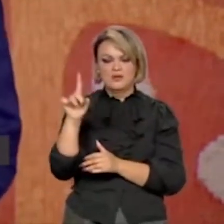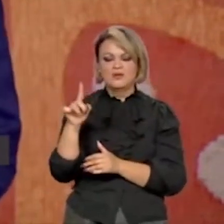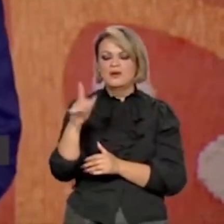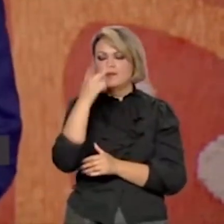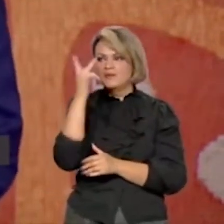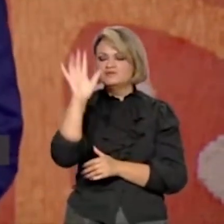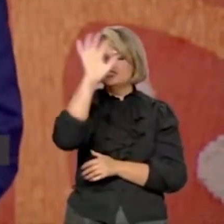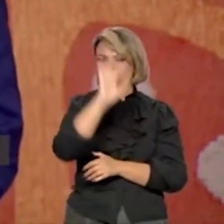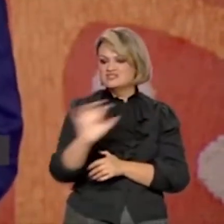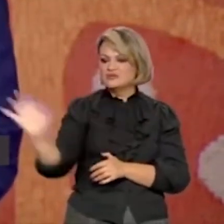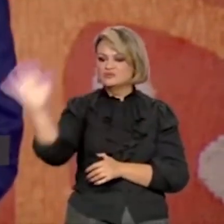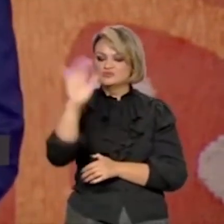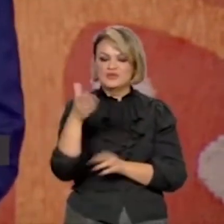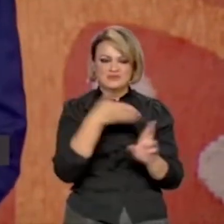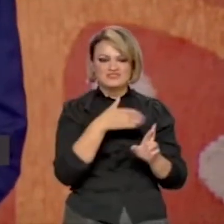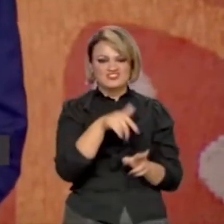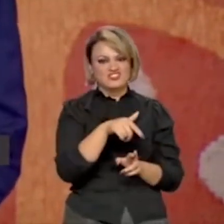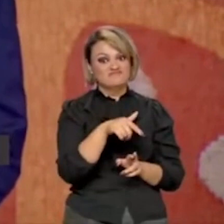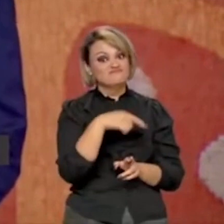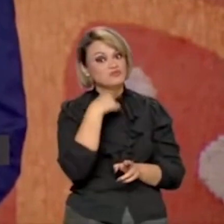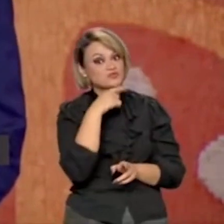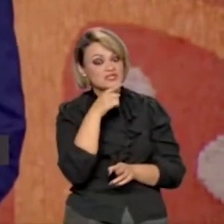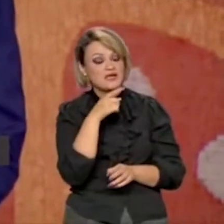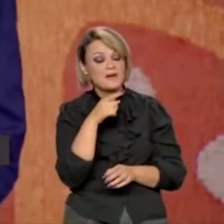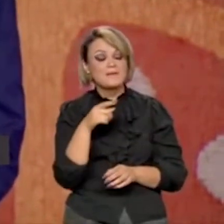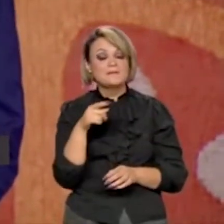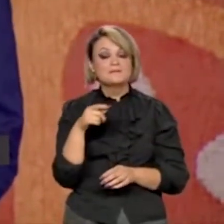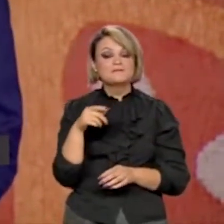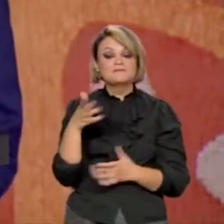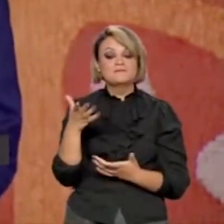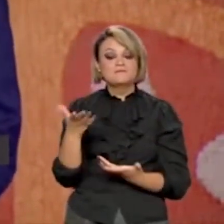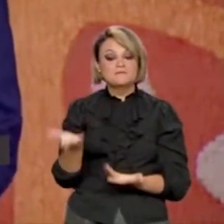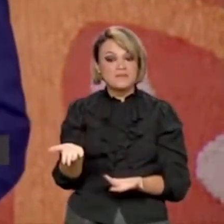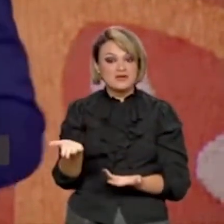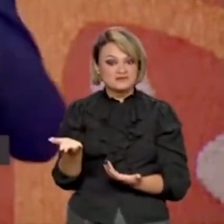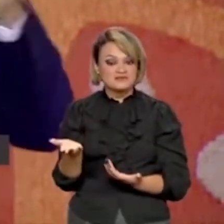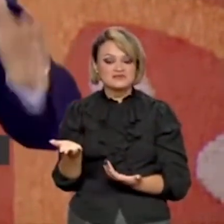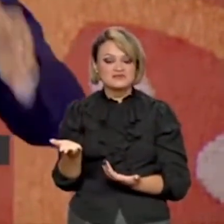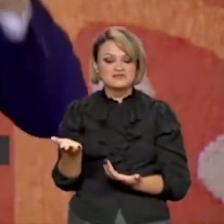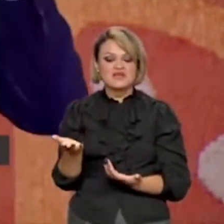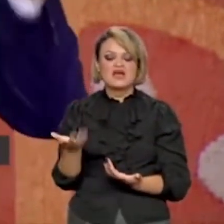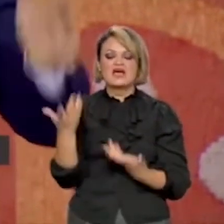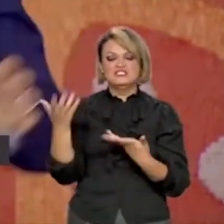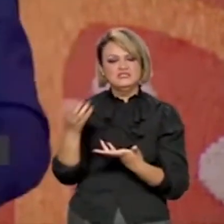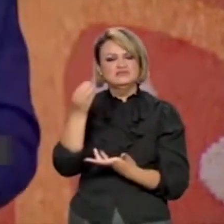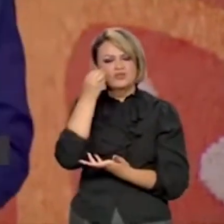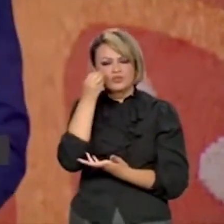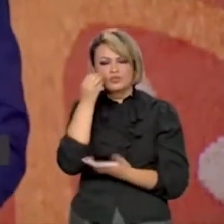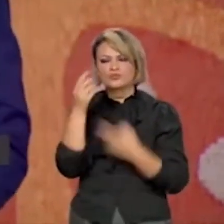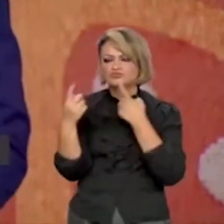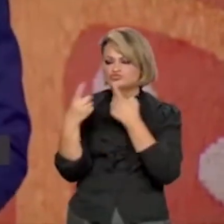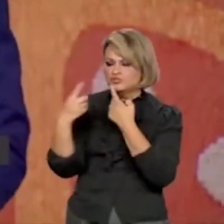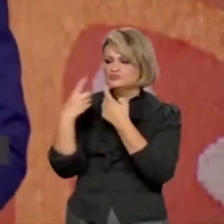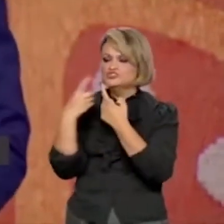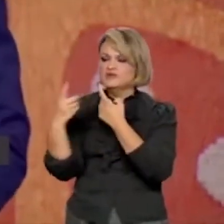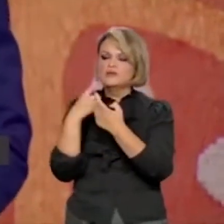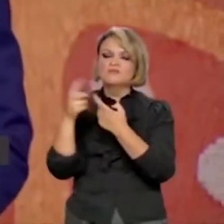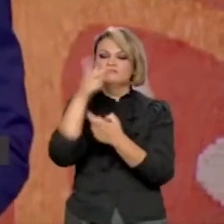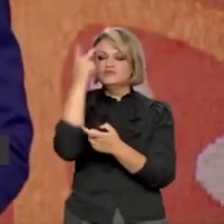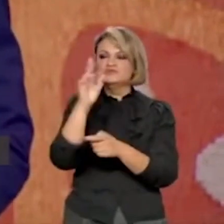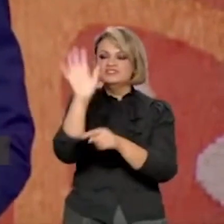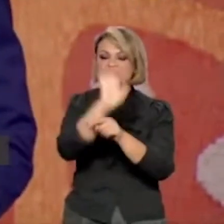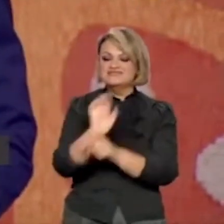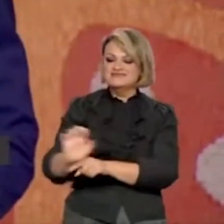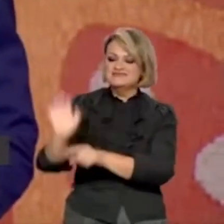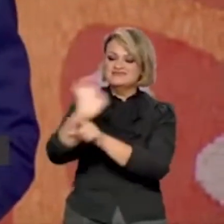todas as regiões a gente tá tendo alegria de instalar o conselhão A gente buscou no diálogo de ter membros